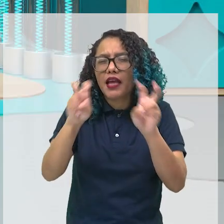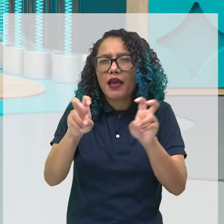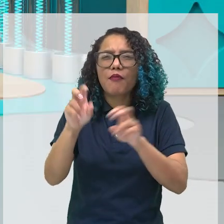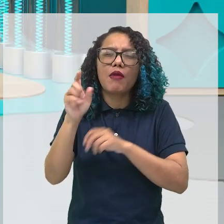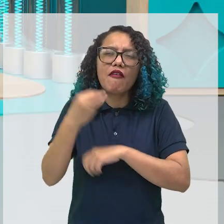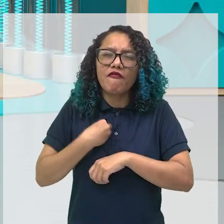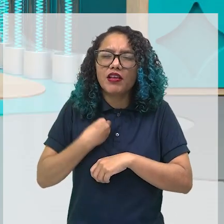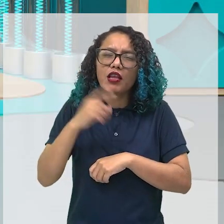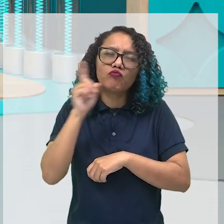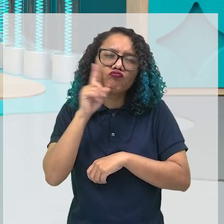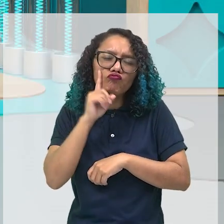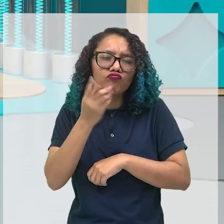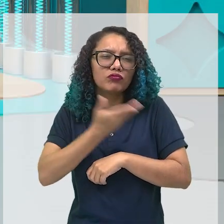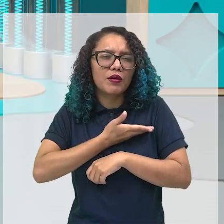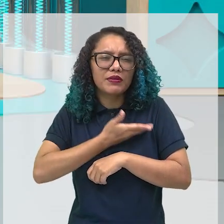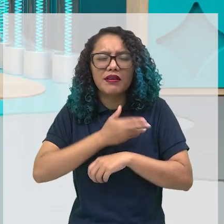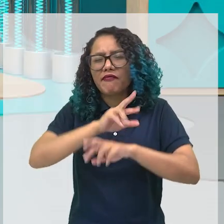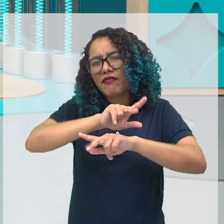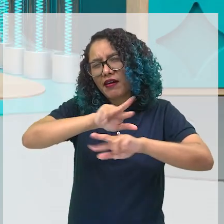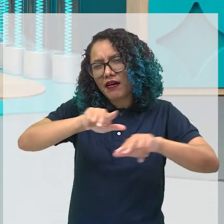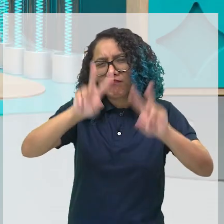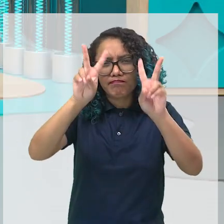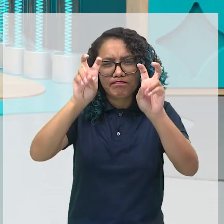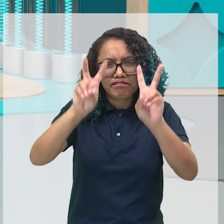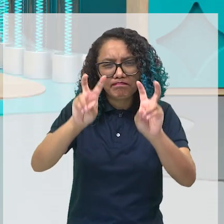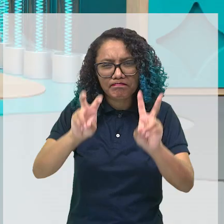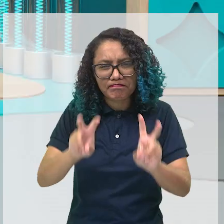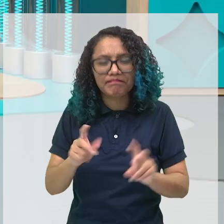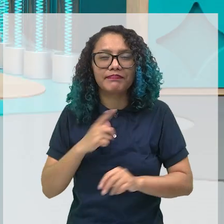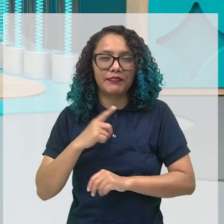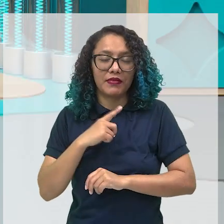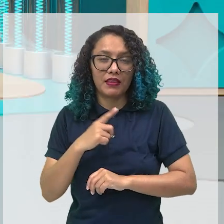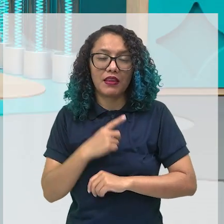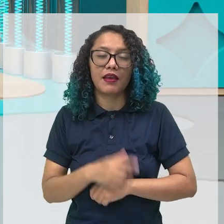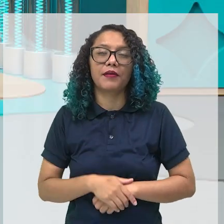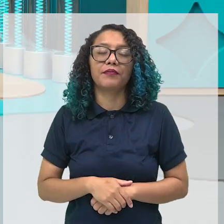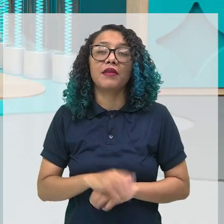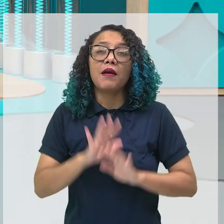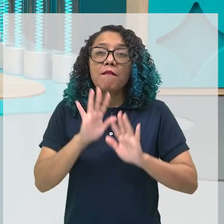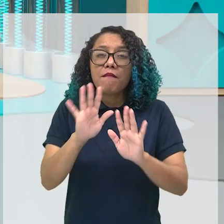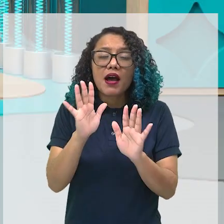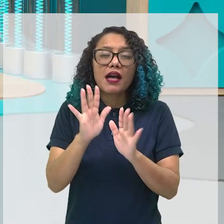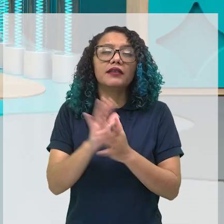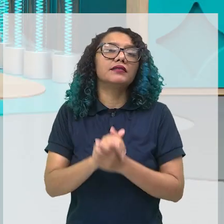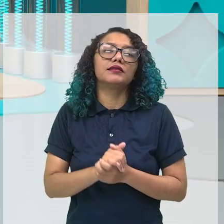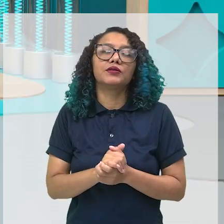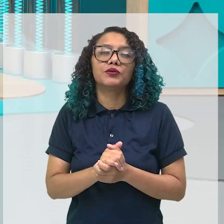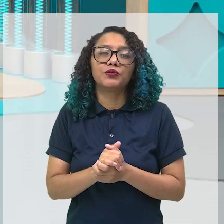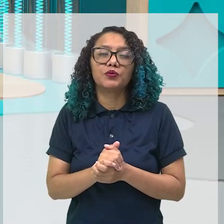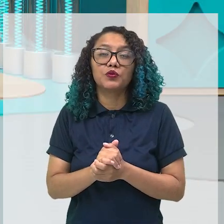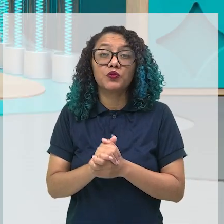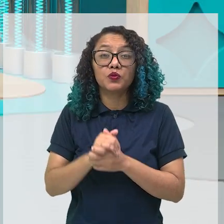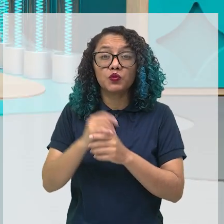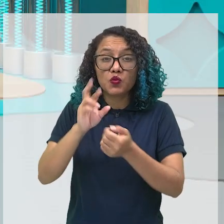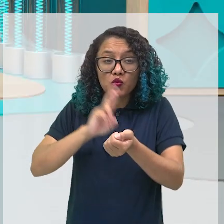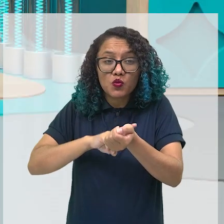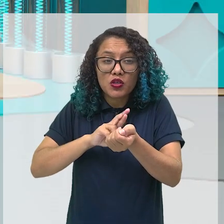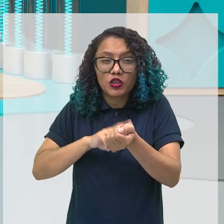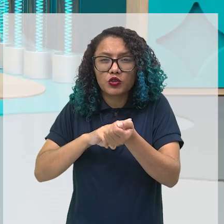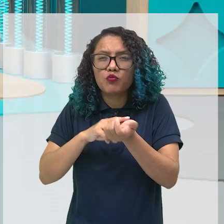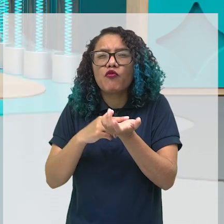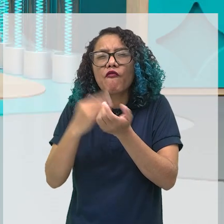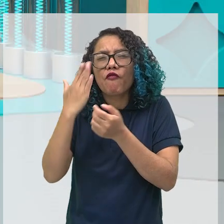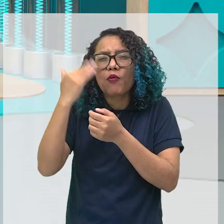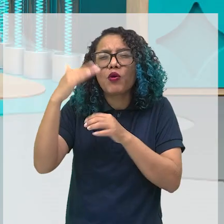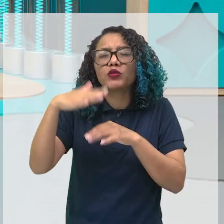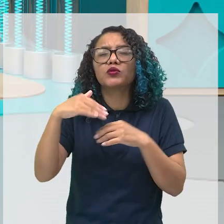das amizades, entre outros tópicos, né? Mas entre os ritmos mais comuns aí da salsa, nós temos o